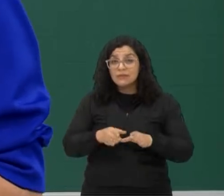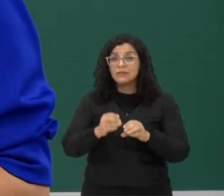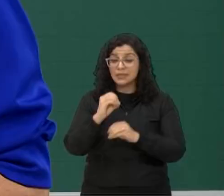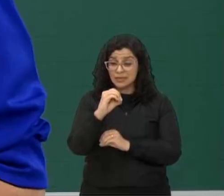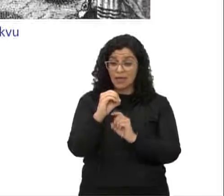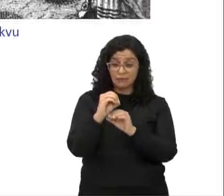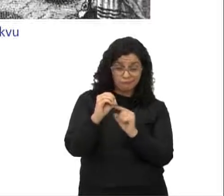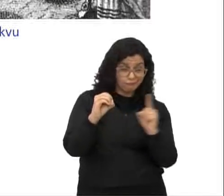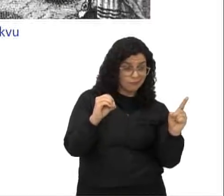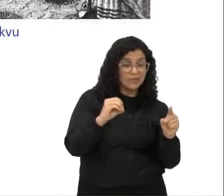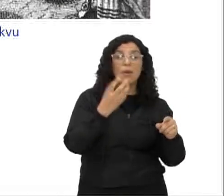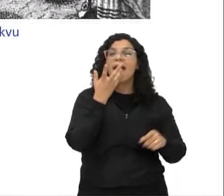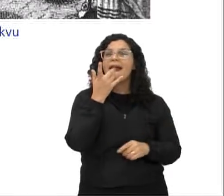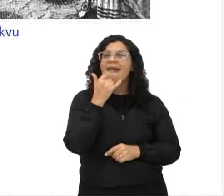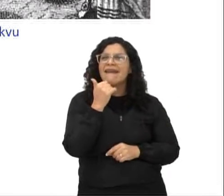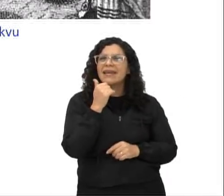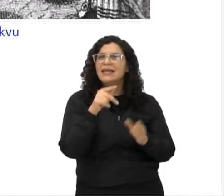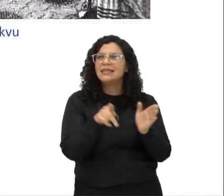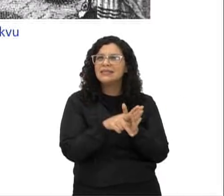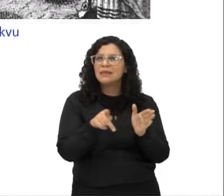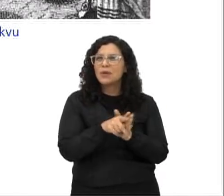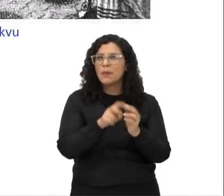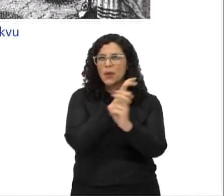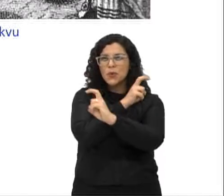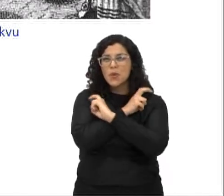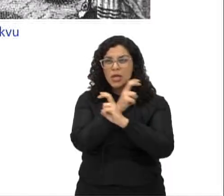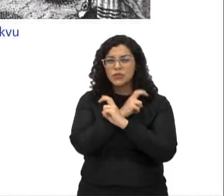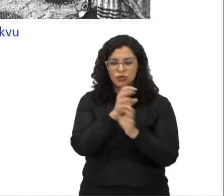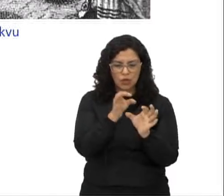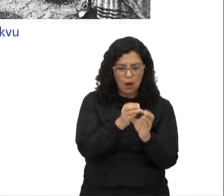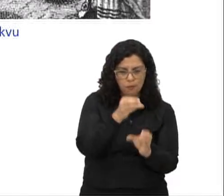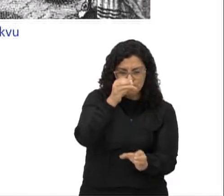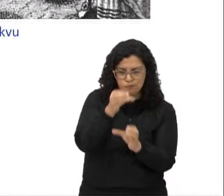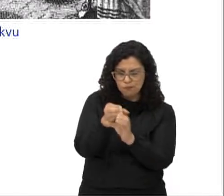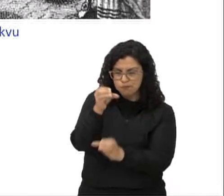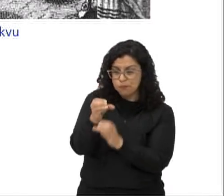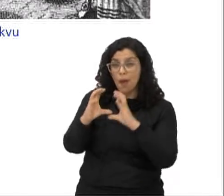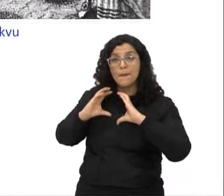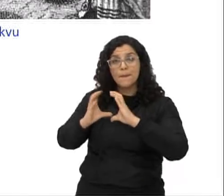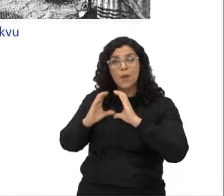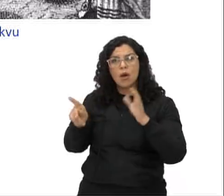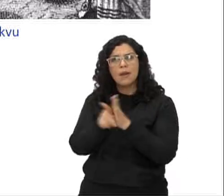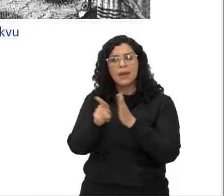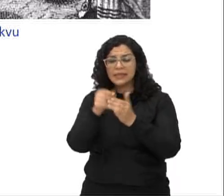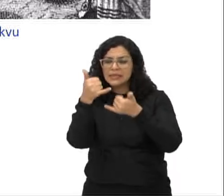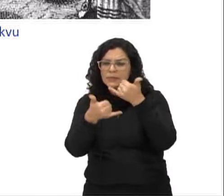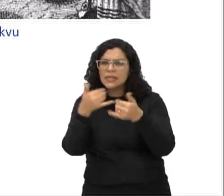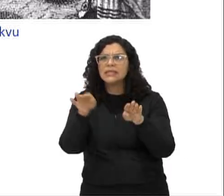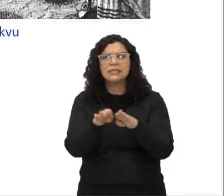uma criança egípcia com pinos e bolas que poderiam ser de um jogo, talvez até um tipo